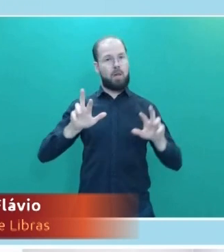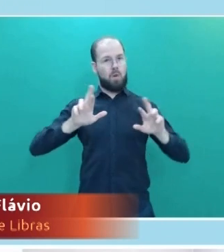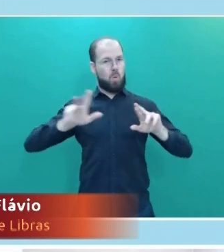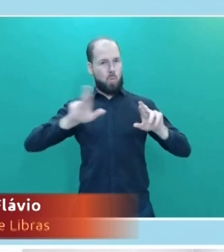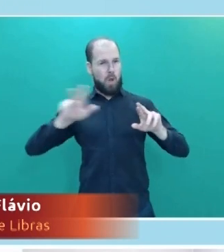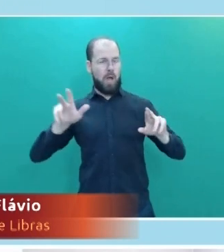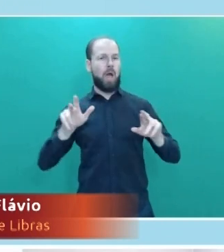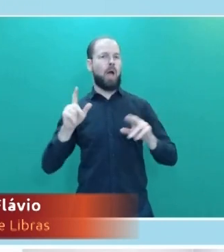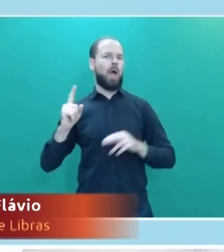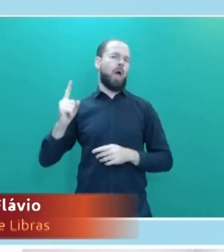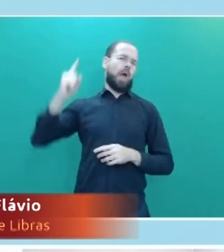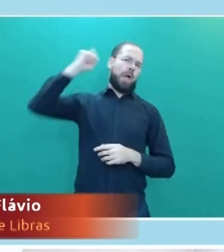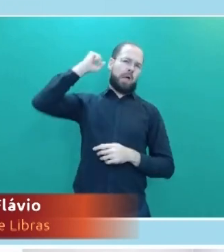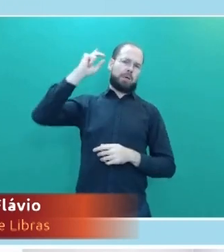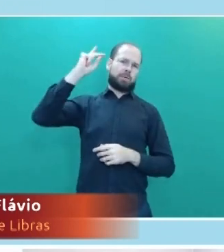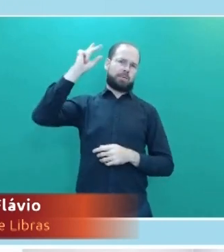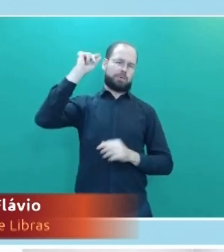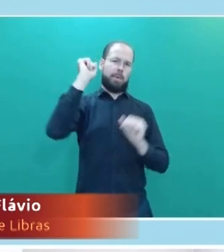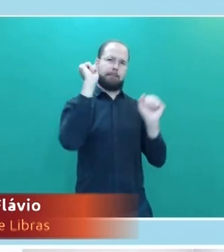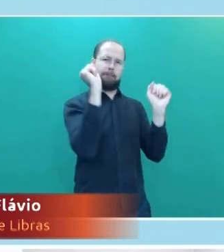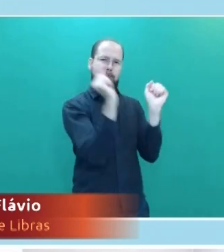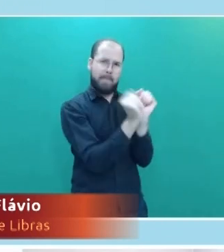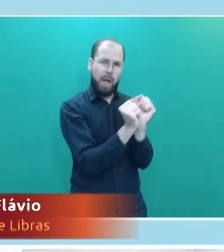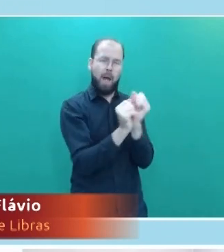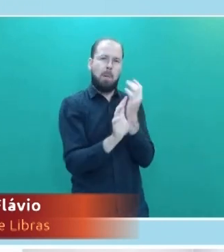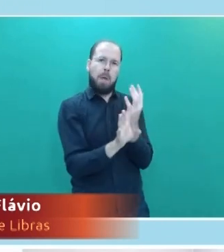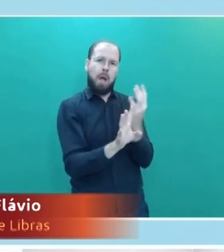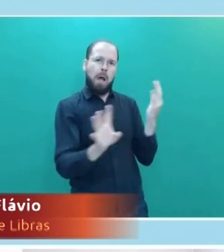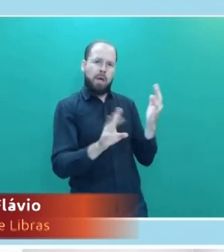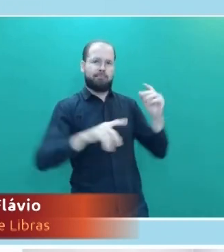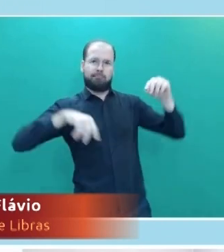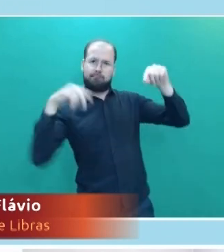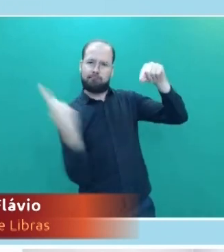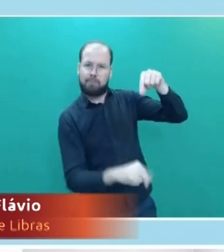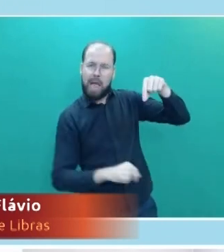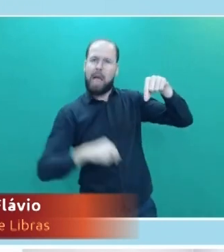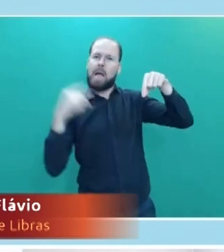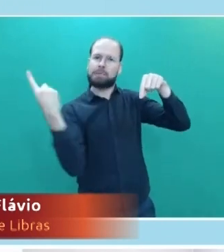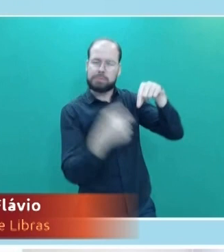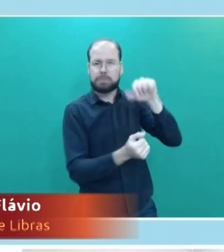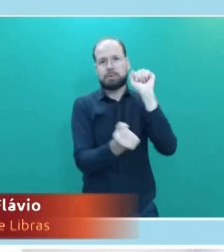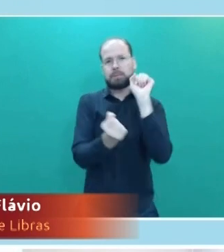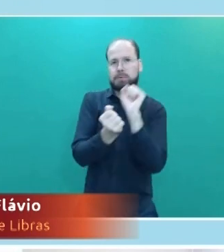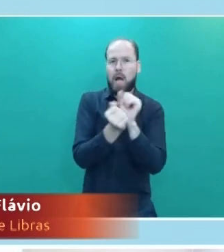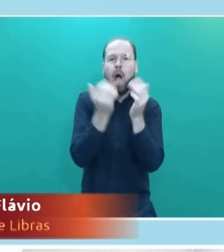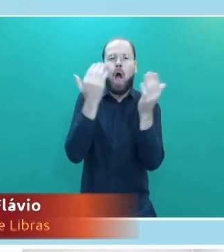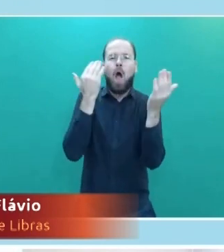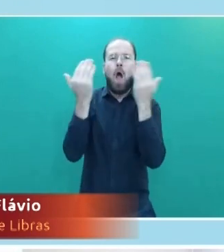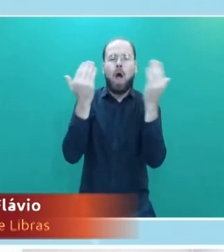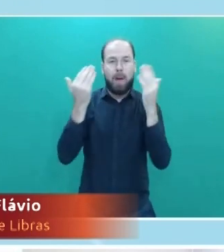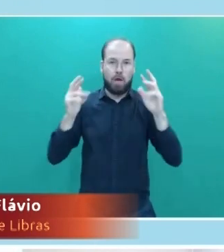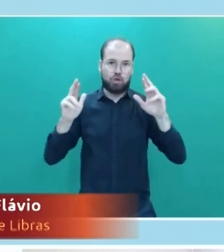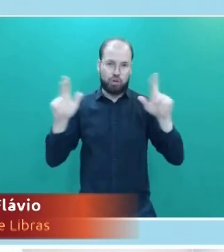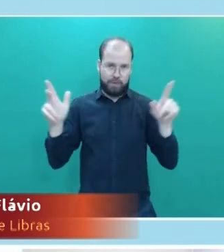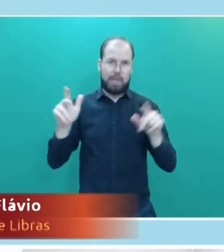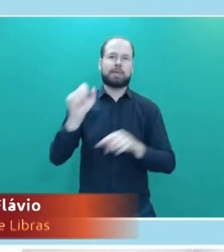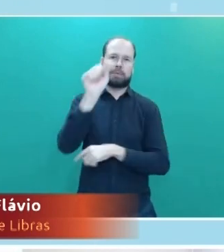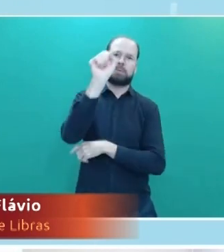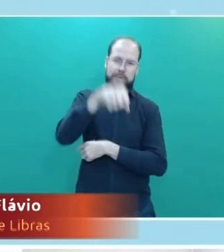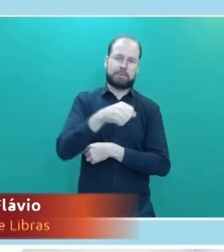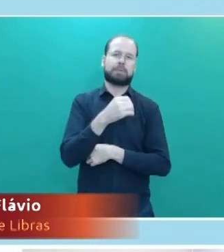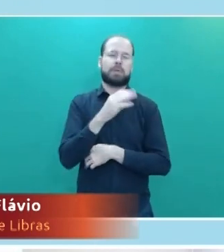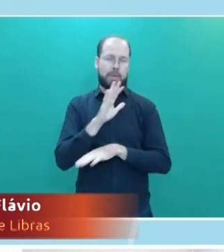séculos de tráfico negreiro e de escravização legal no Brasil. Por isso, tem que